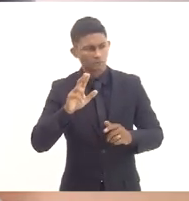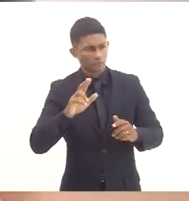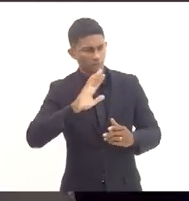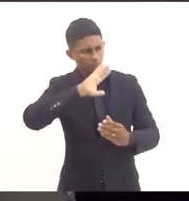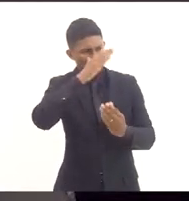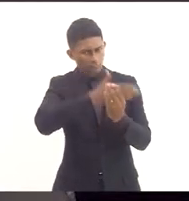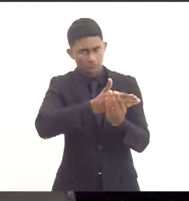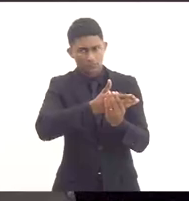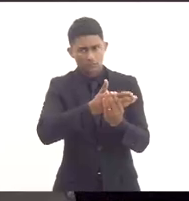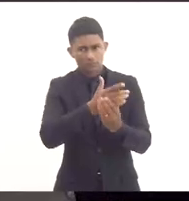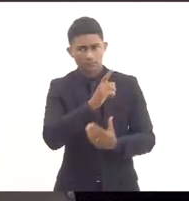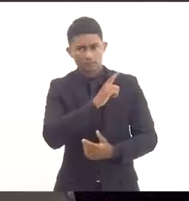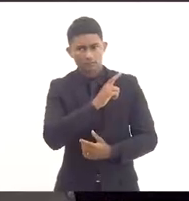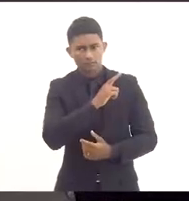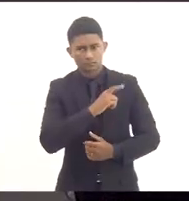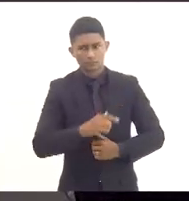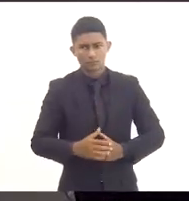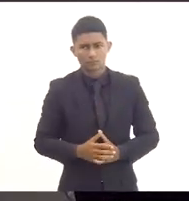ação